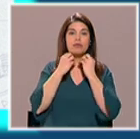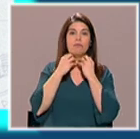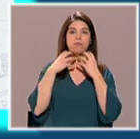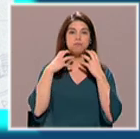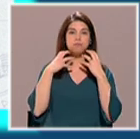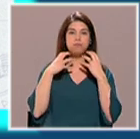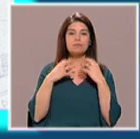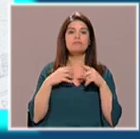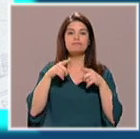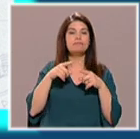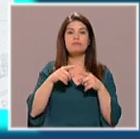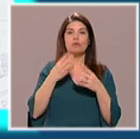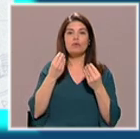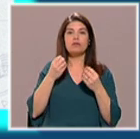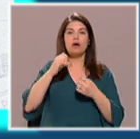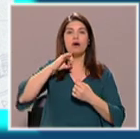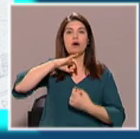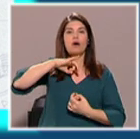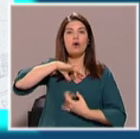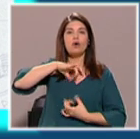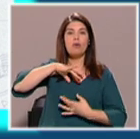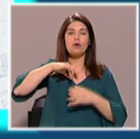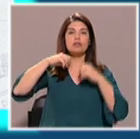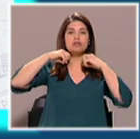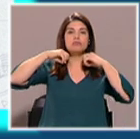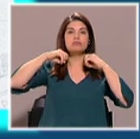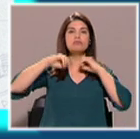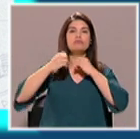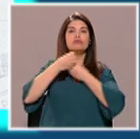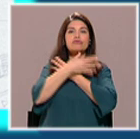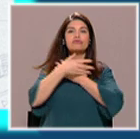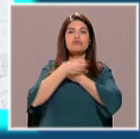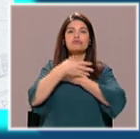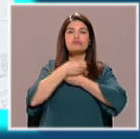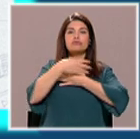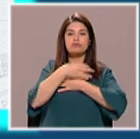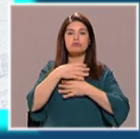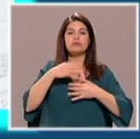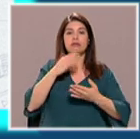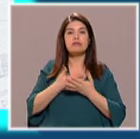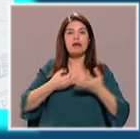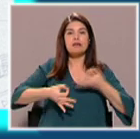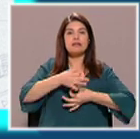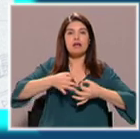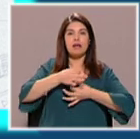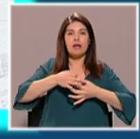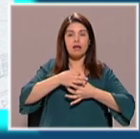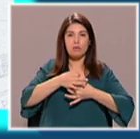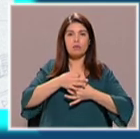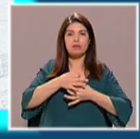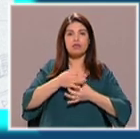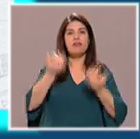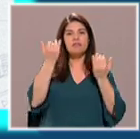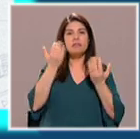quando a tiroide envia demasiadas hormonas. Isso significa que as células são sobrecarregadas de instruções para consumir nutrientes e